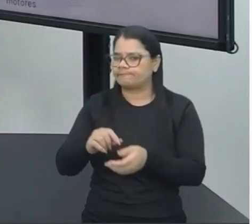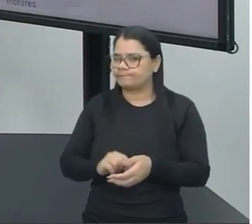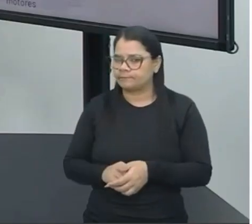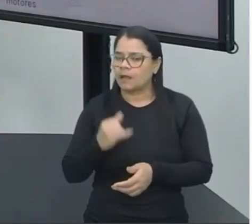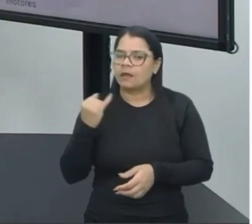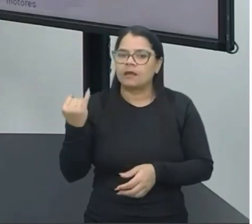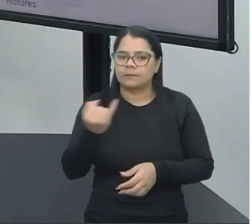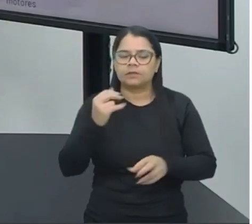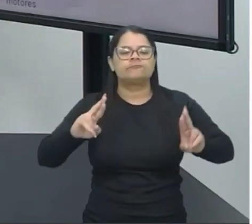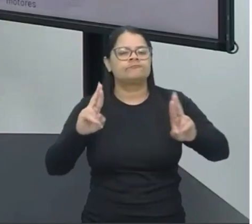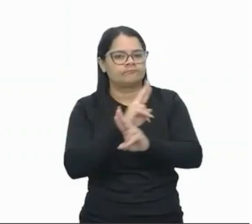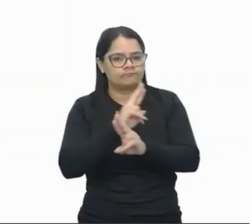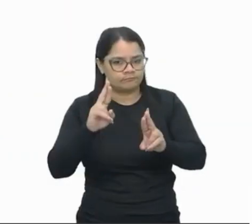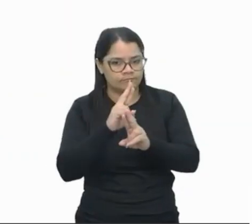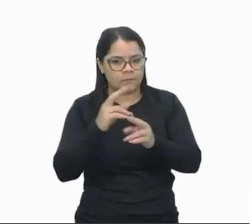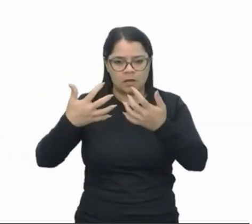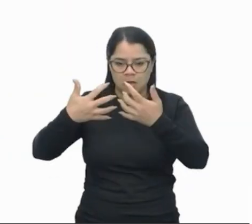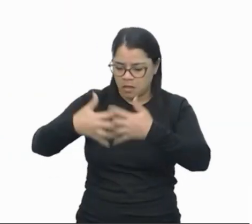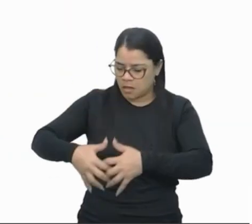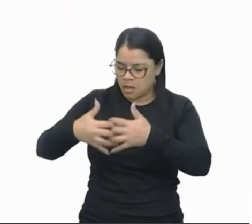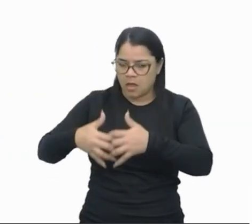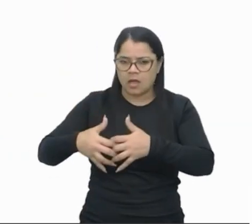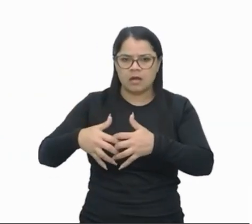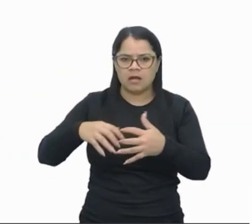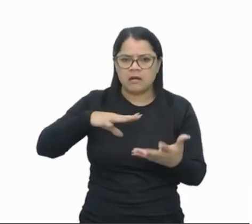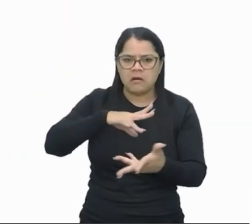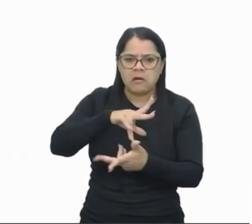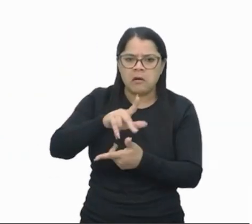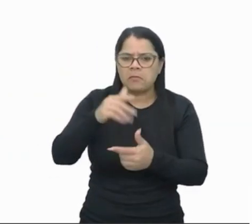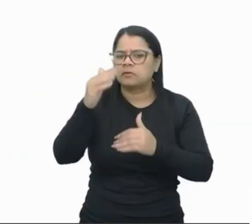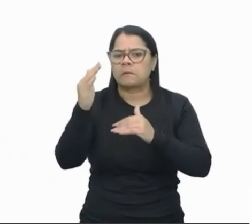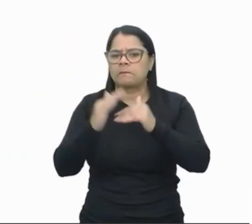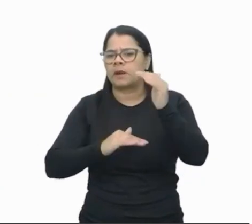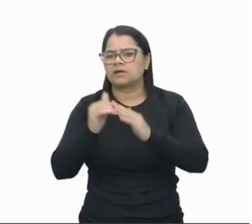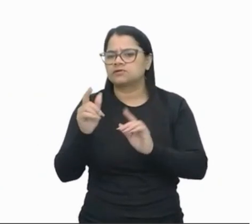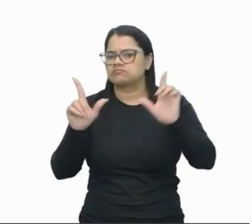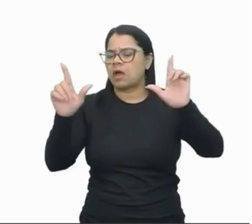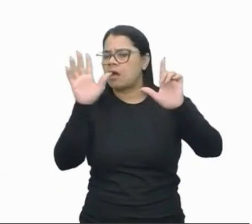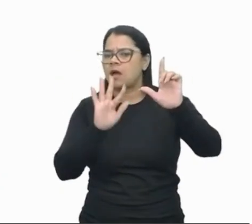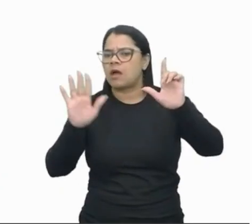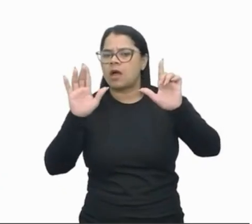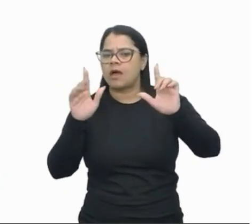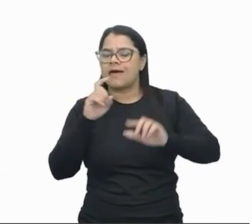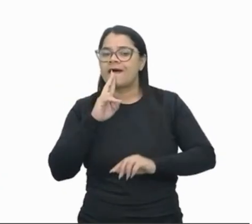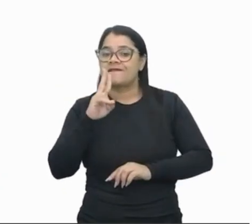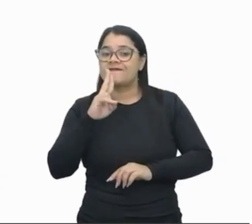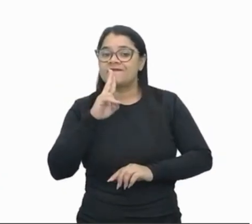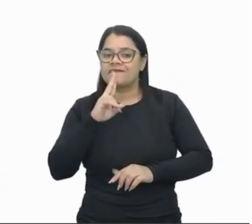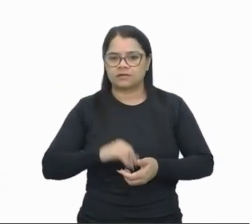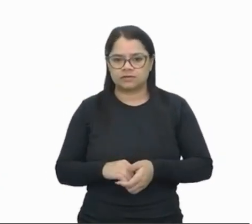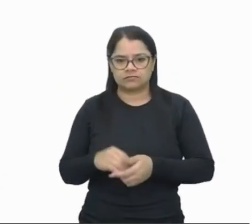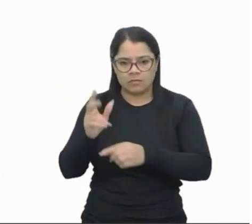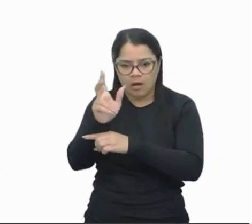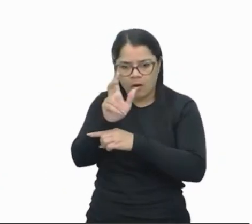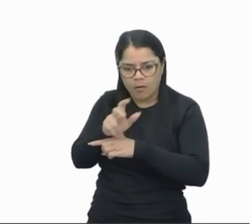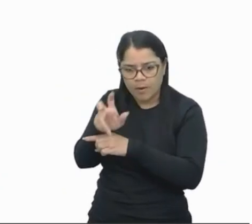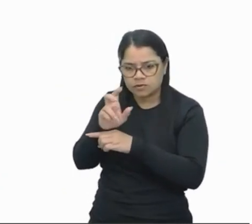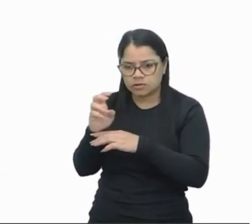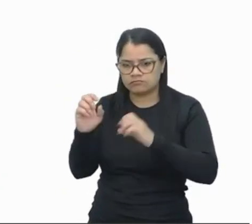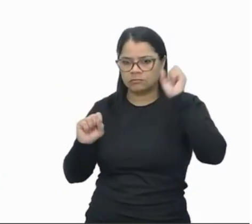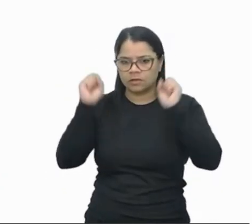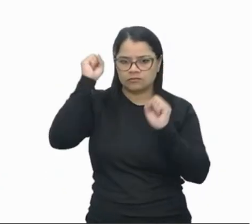uma importante também relação com os servomotores e o mundo prático. Nessa primeira ilustração da parte verde, temos a robótica